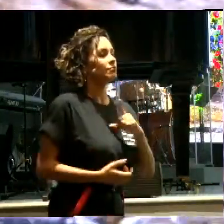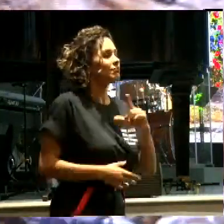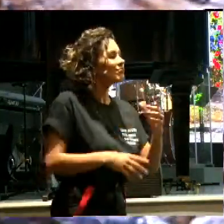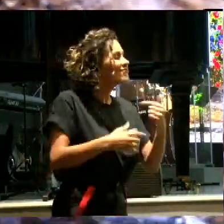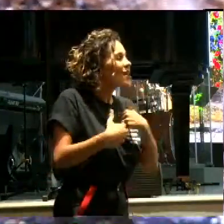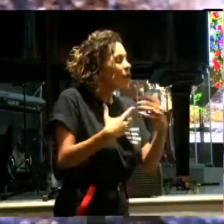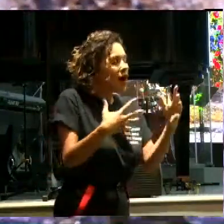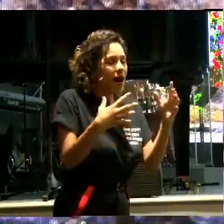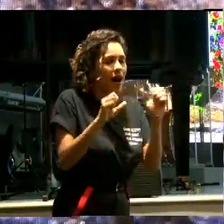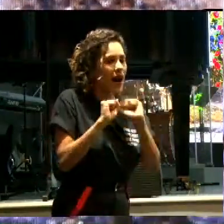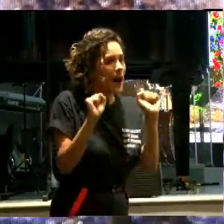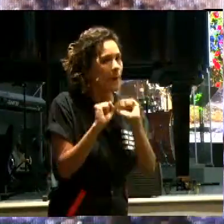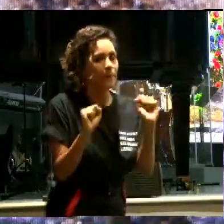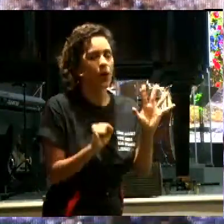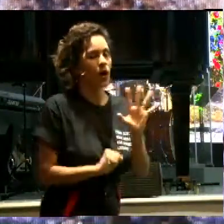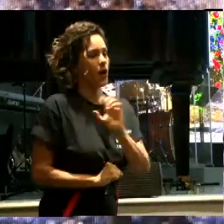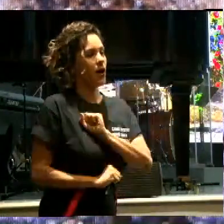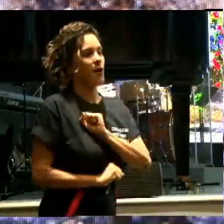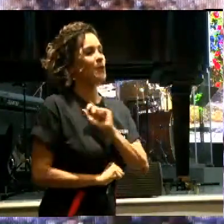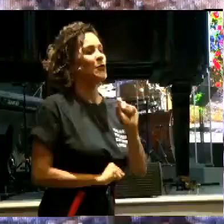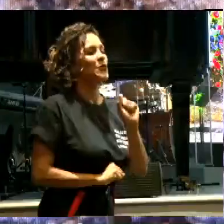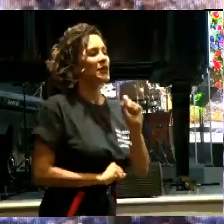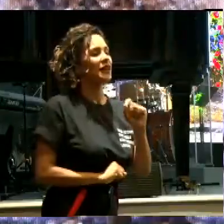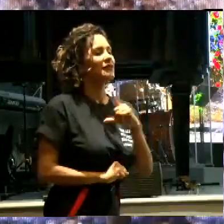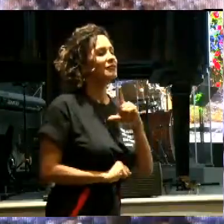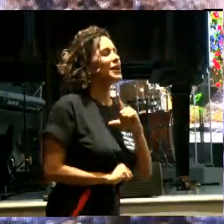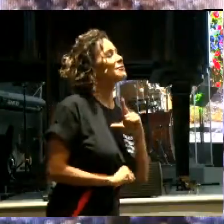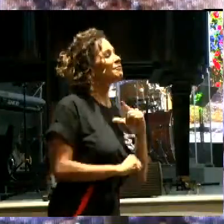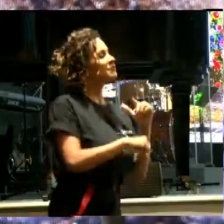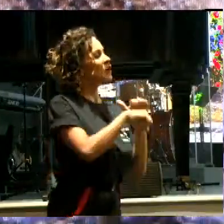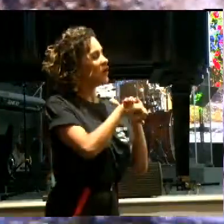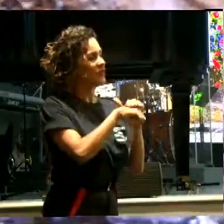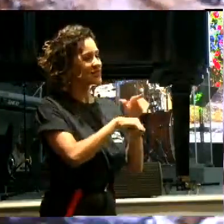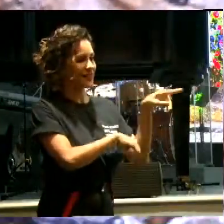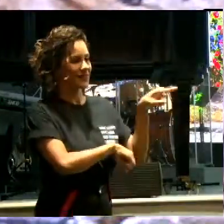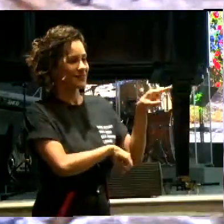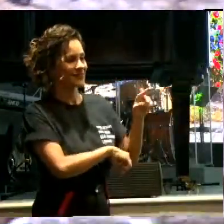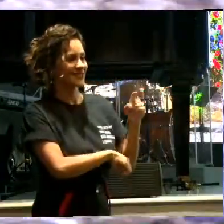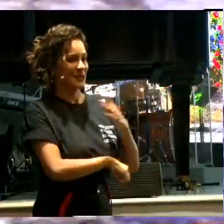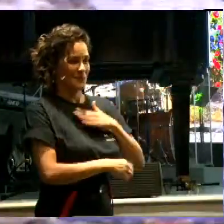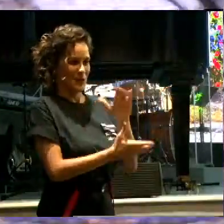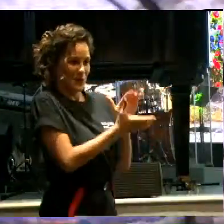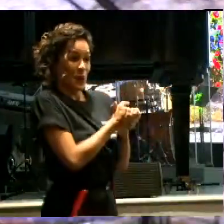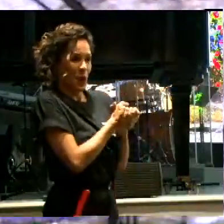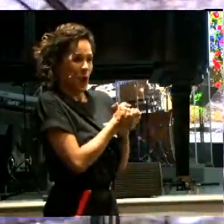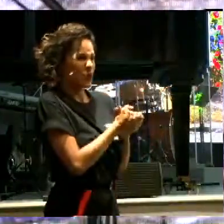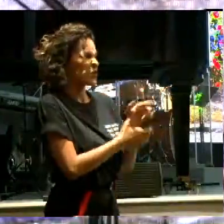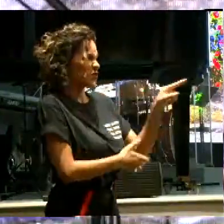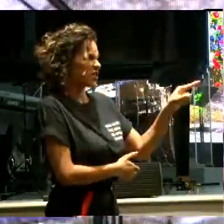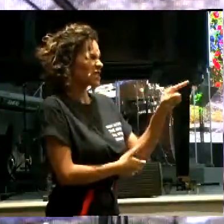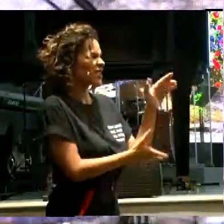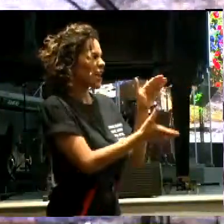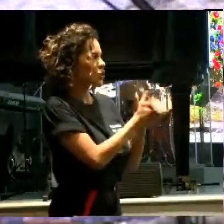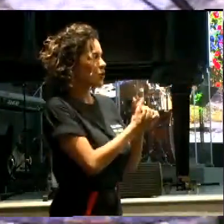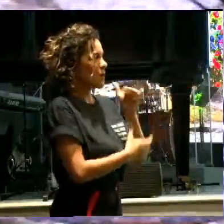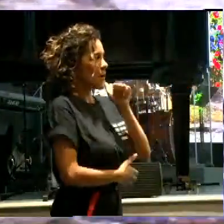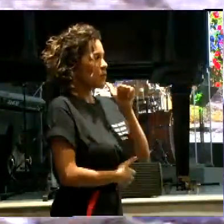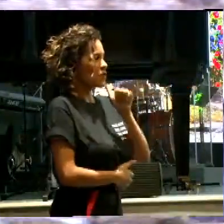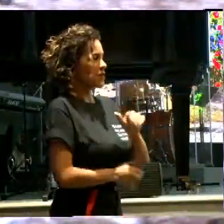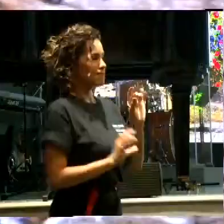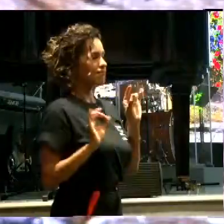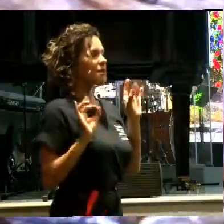eu adoro fazer hora com ele e falar assim: Cláudio, você casou com uma mulher visão de águia.